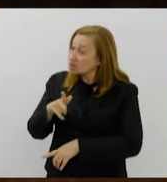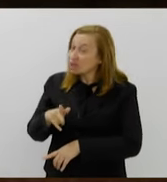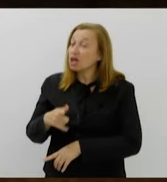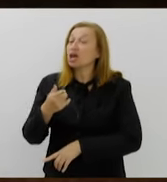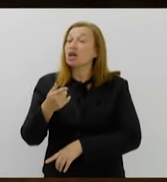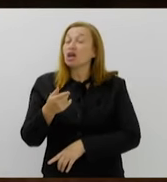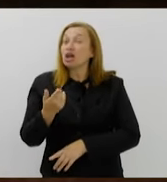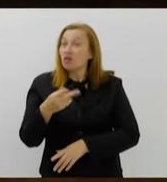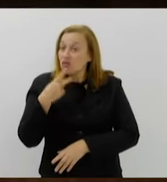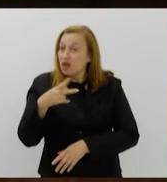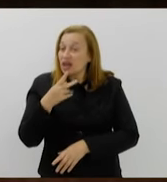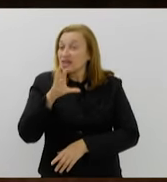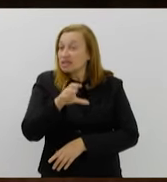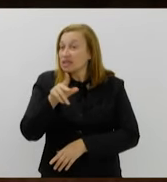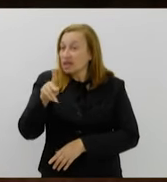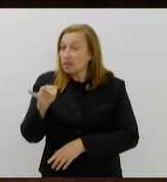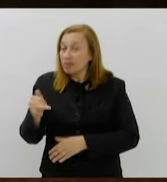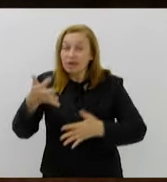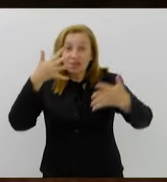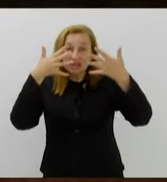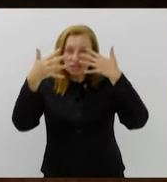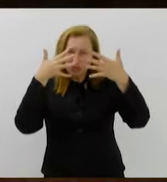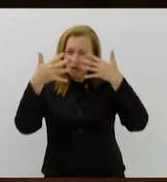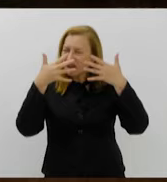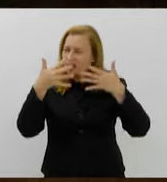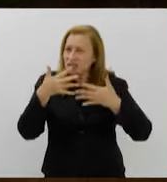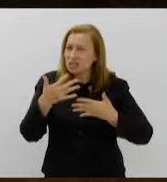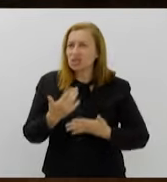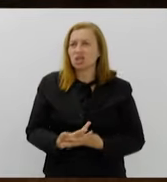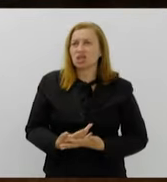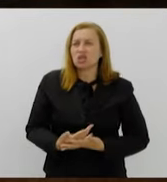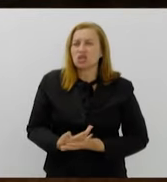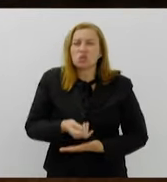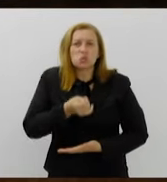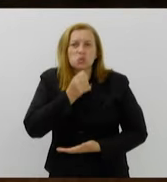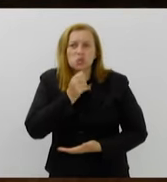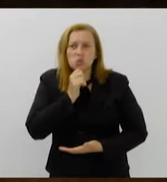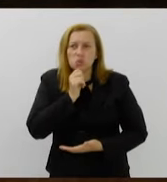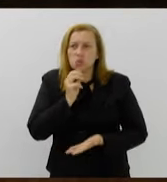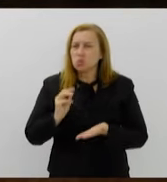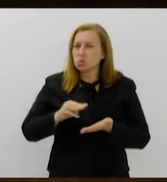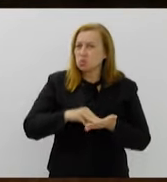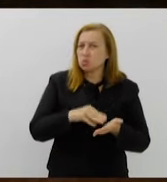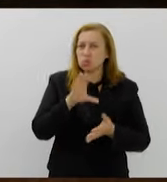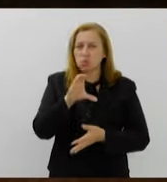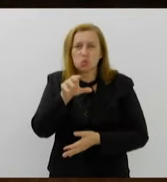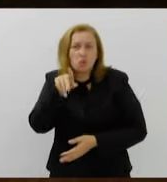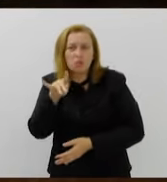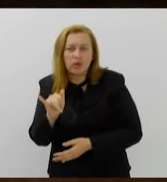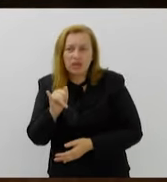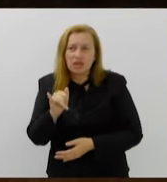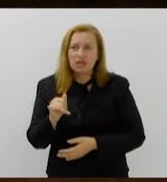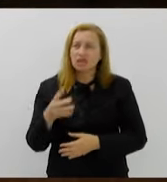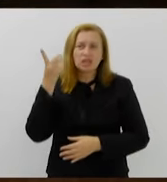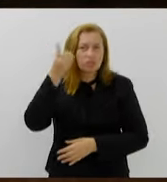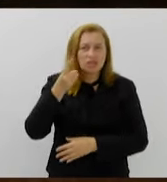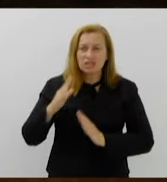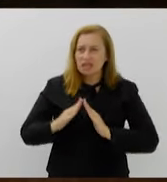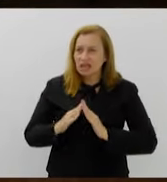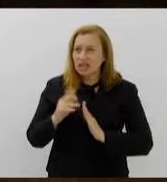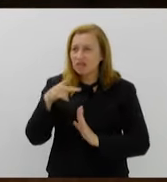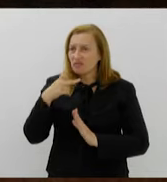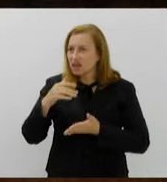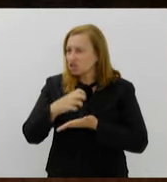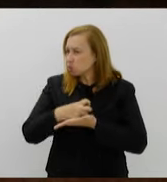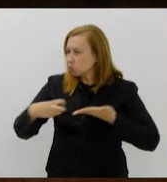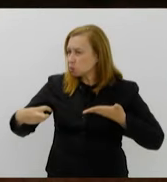falei na CPI da Transparência em momento algum nenhum desses membros dessa CPI nenhum Deputado aqui dessa casa fala de